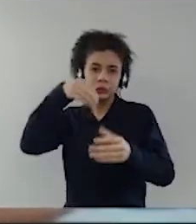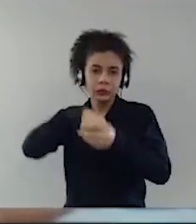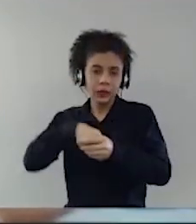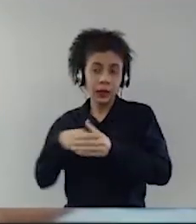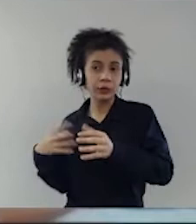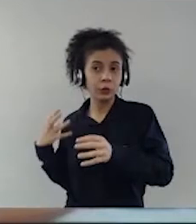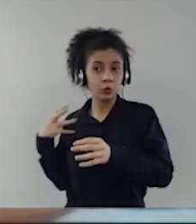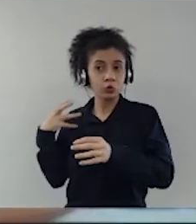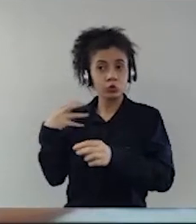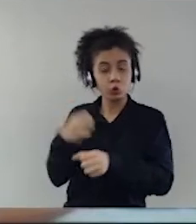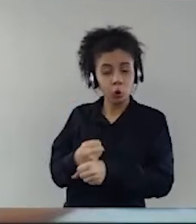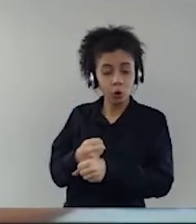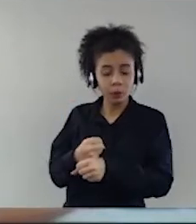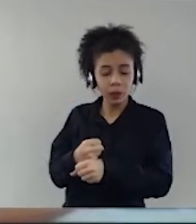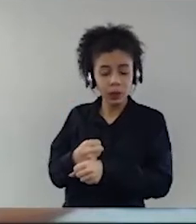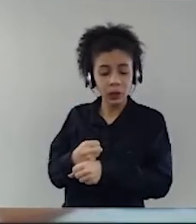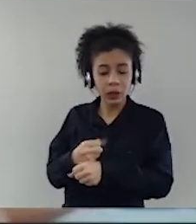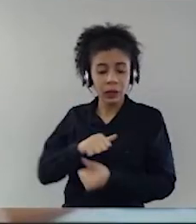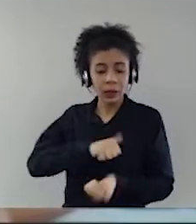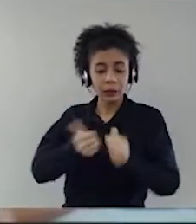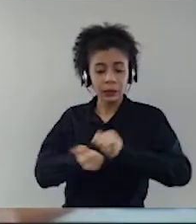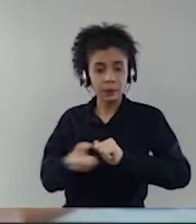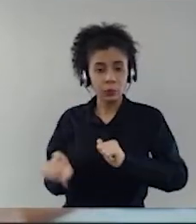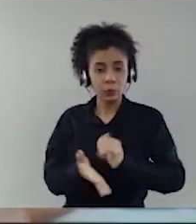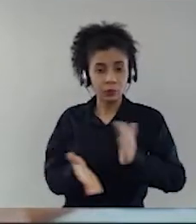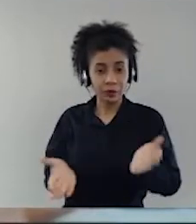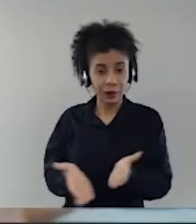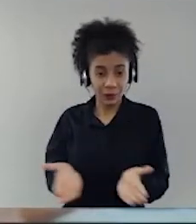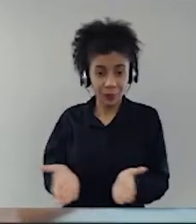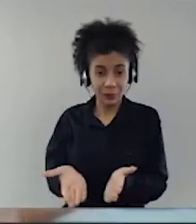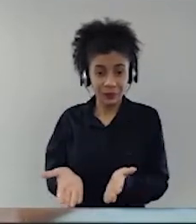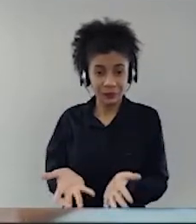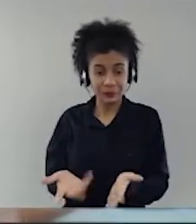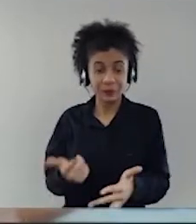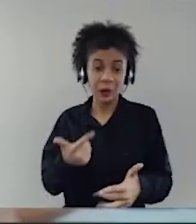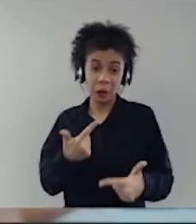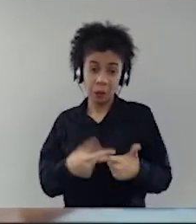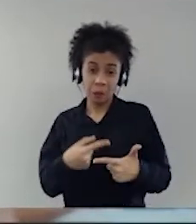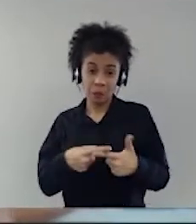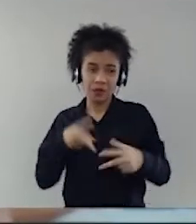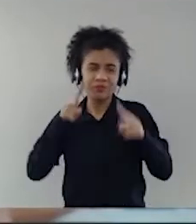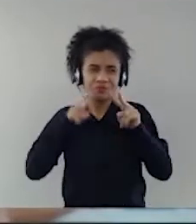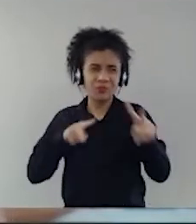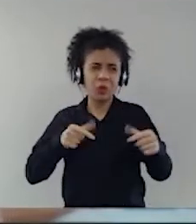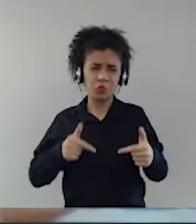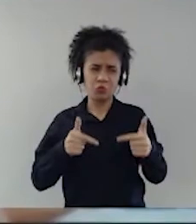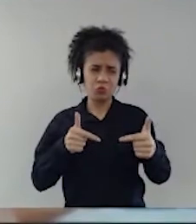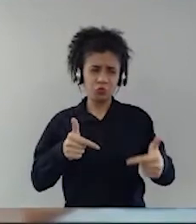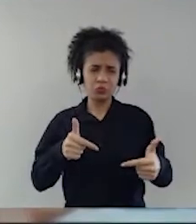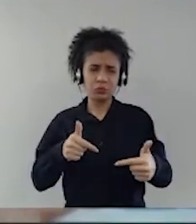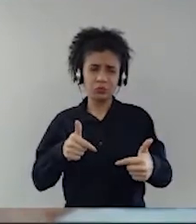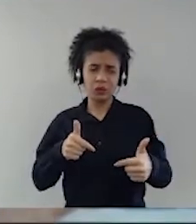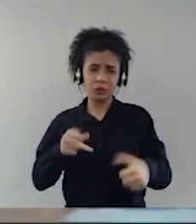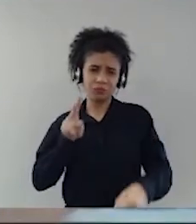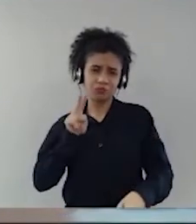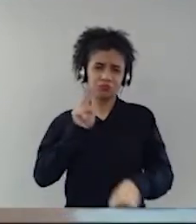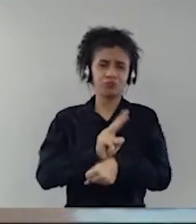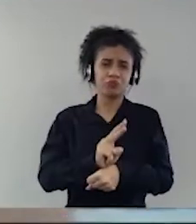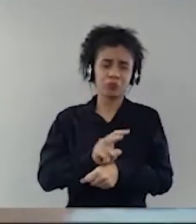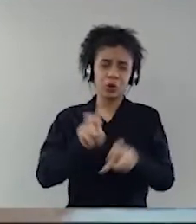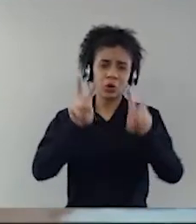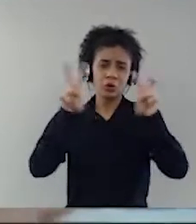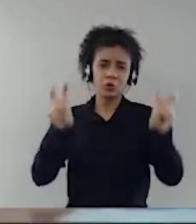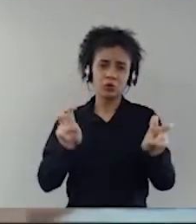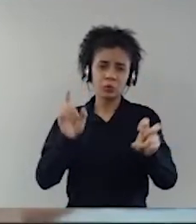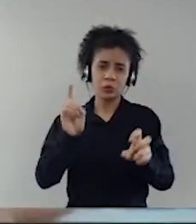se eu me sinto confortável ou não, porque, na perspectiva da luta e da defesa dos direitos humanos,